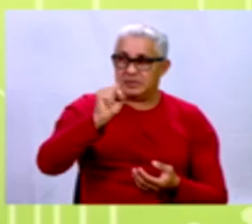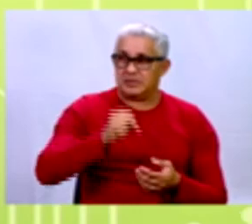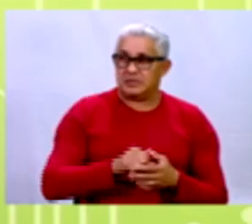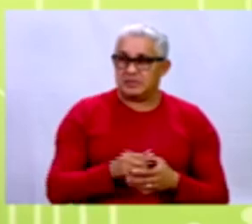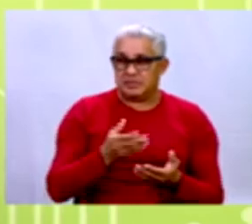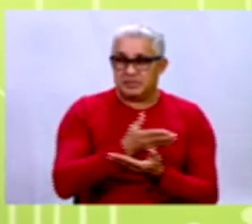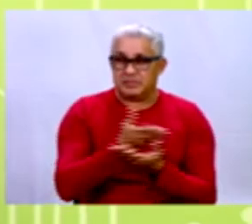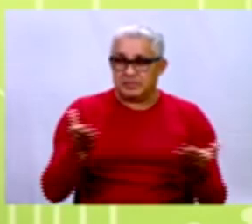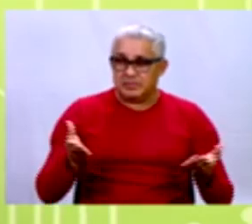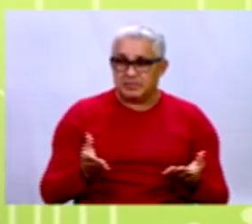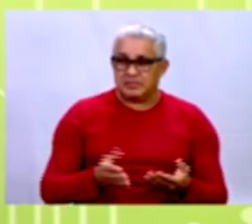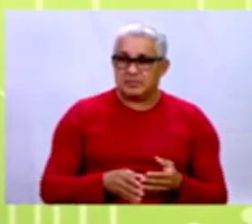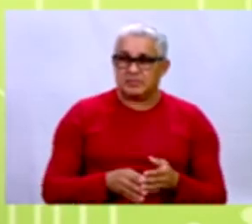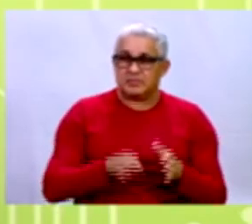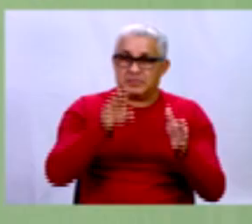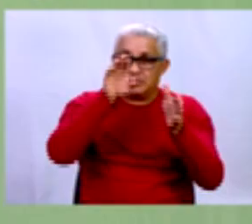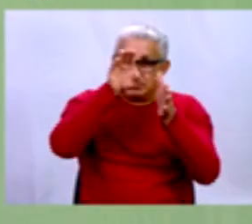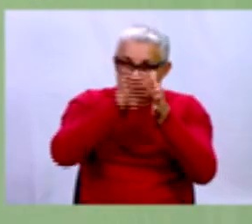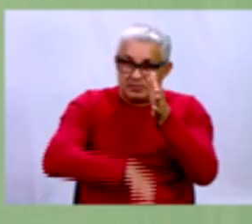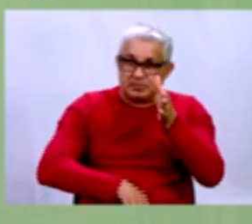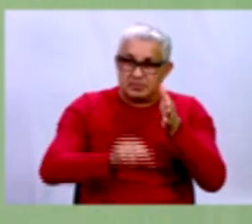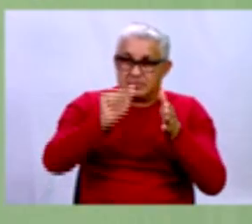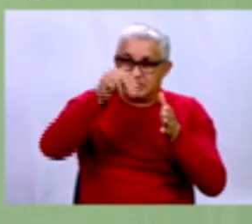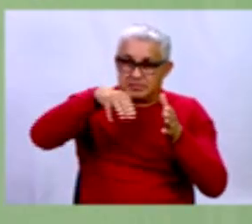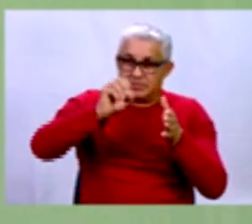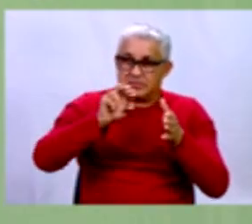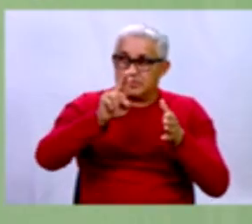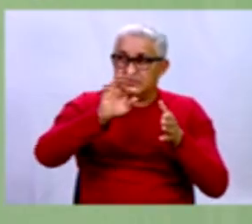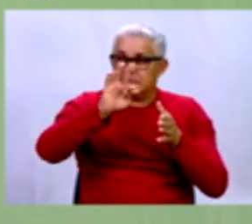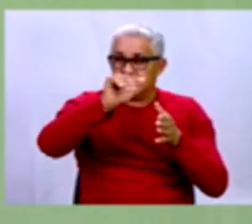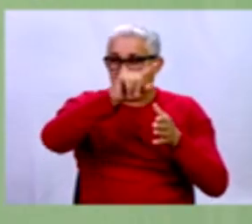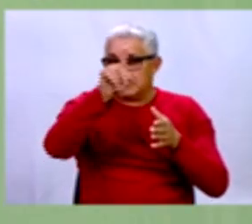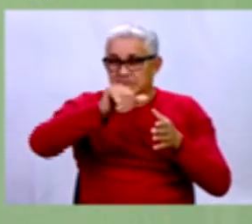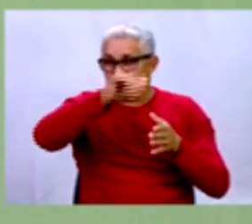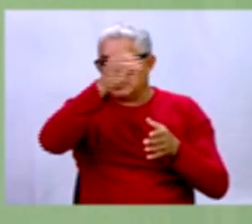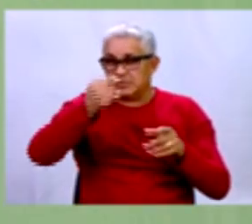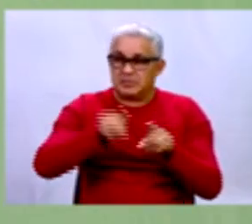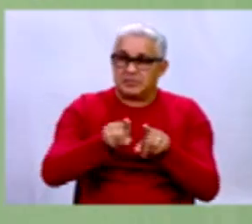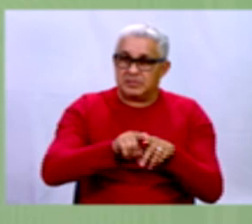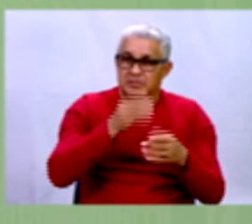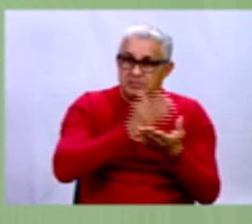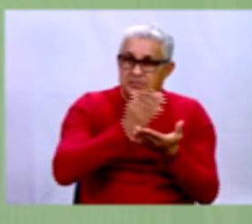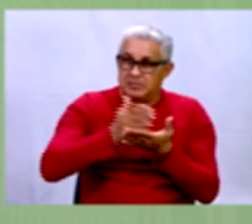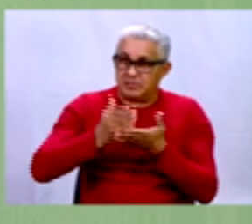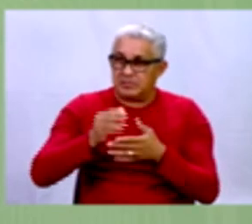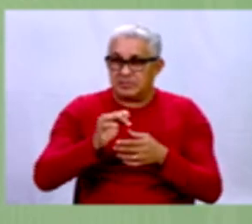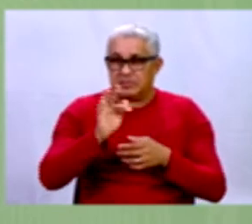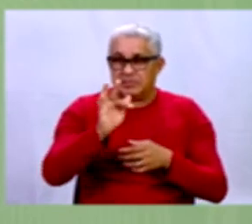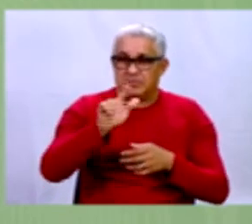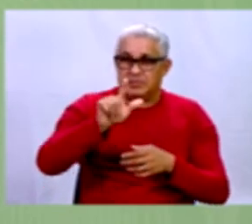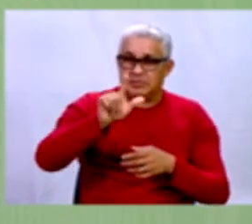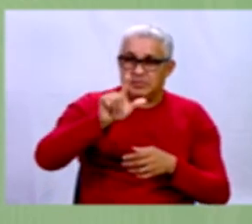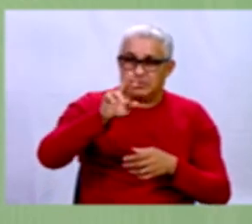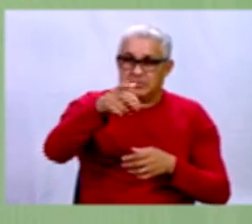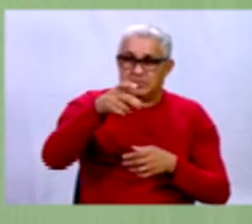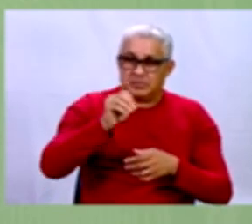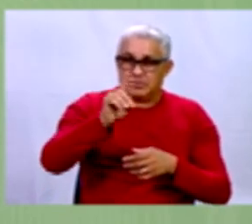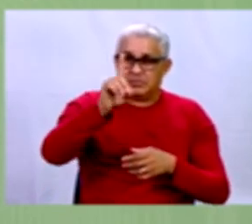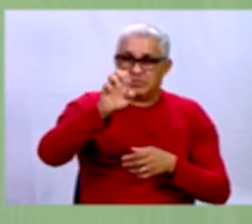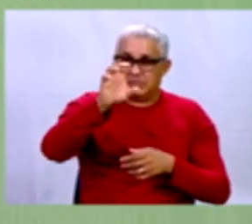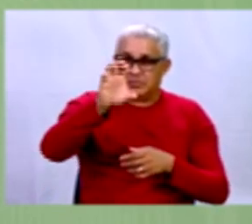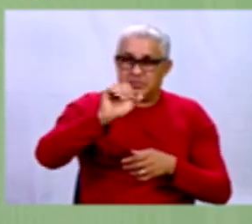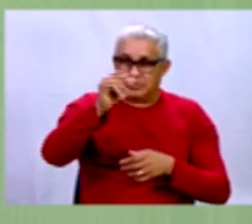quê? Descontos, amortização, série de pagamentos e fluxo de caixa. O período da realização